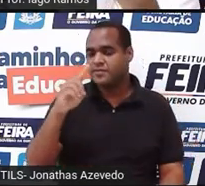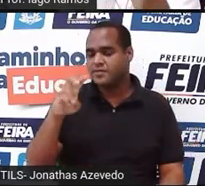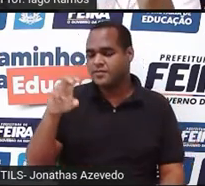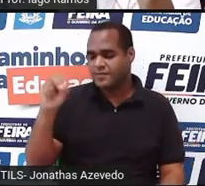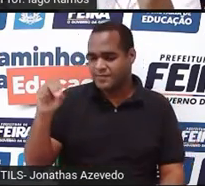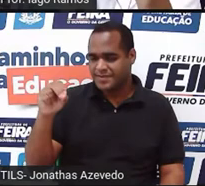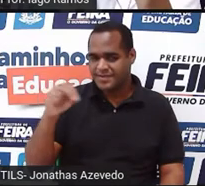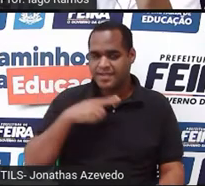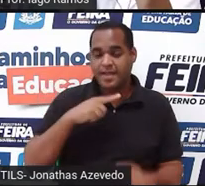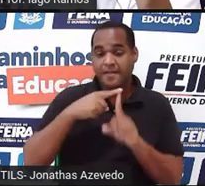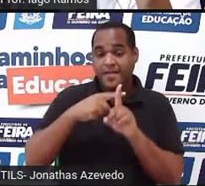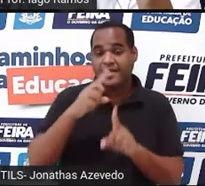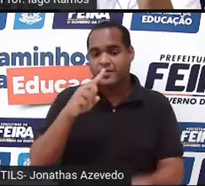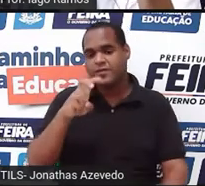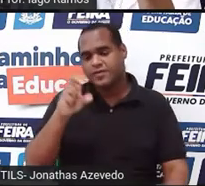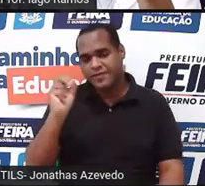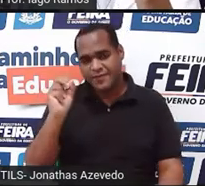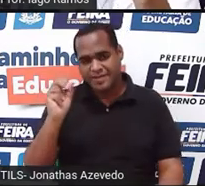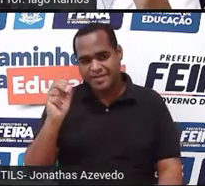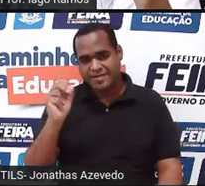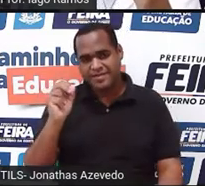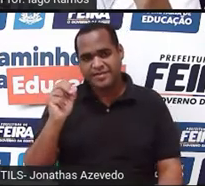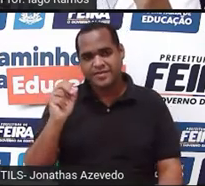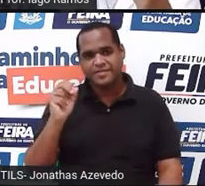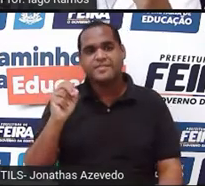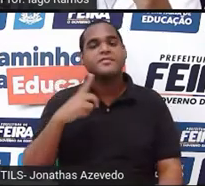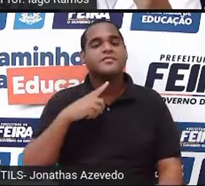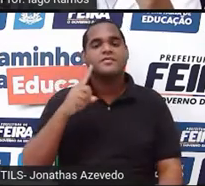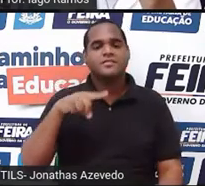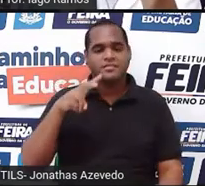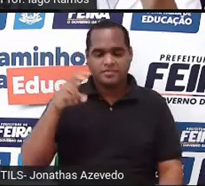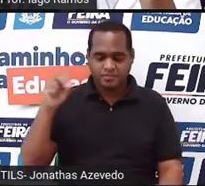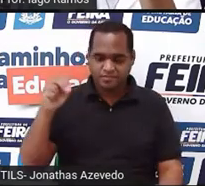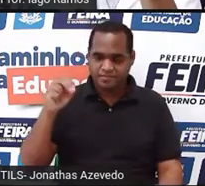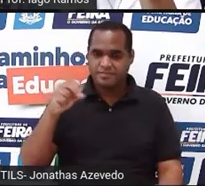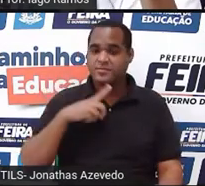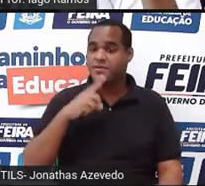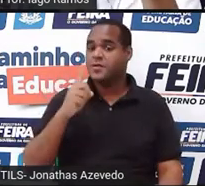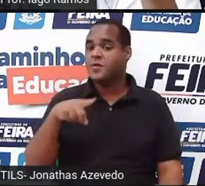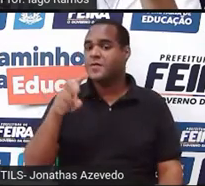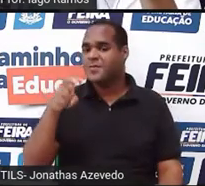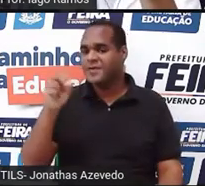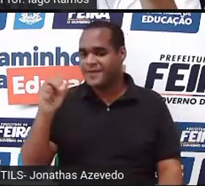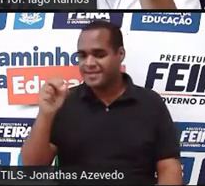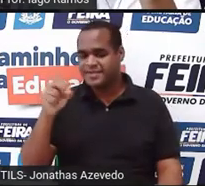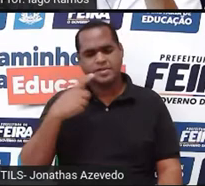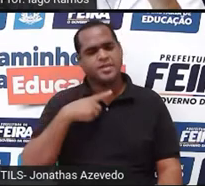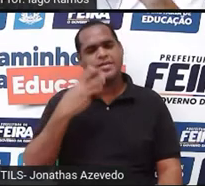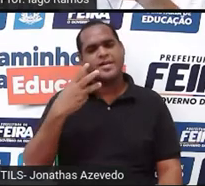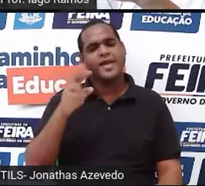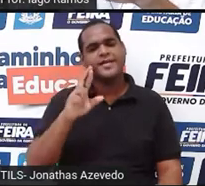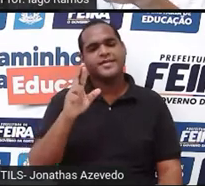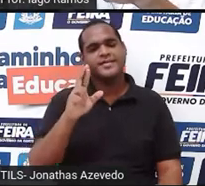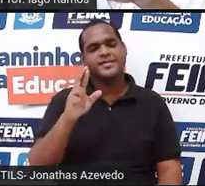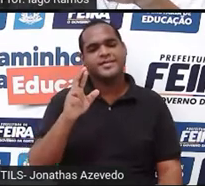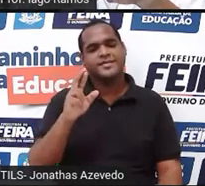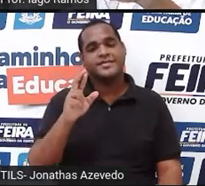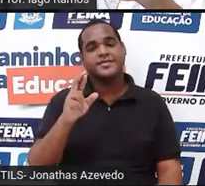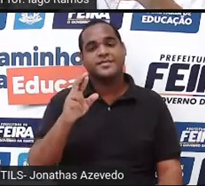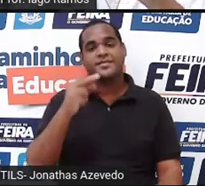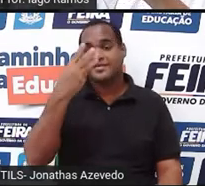50 mais esses dois aqui uns 50 de novo uns 50 mais uns 50 r$ 3